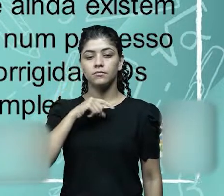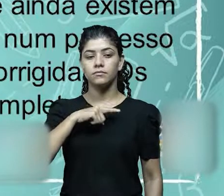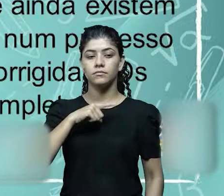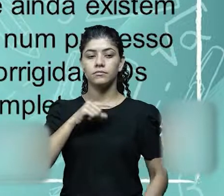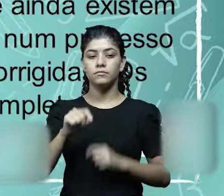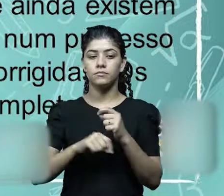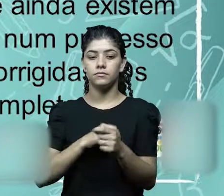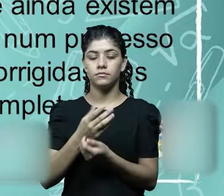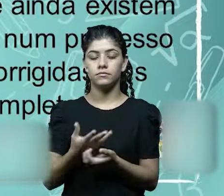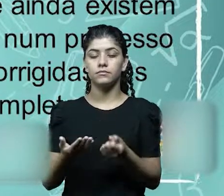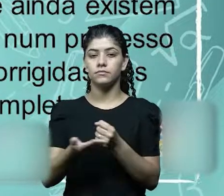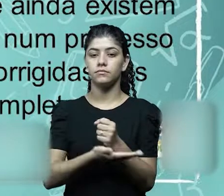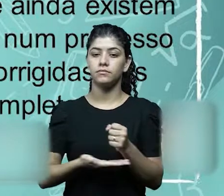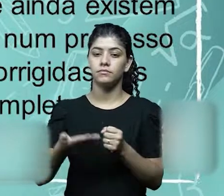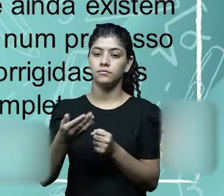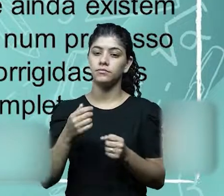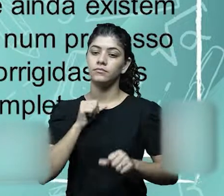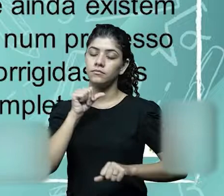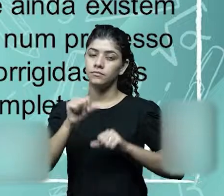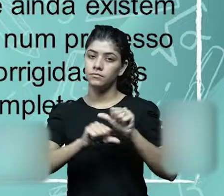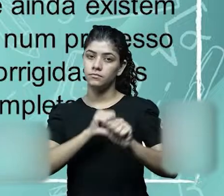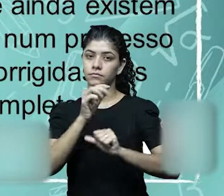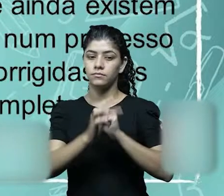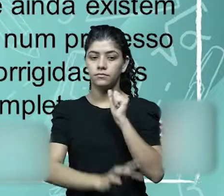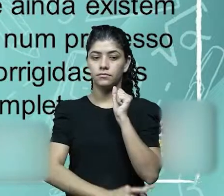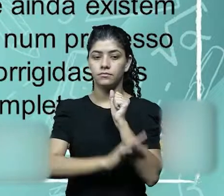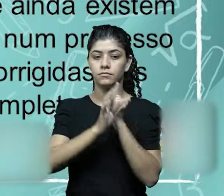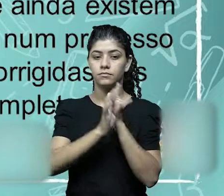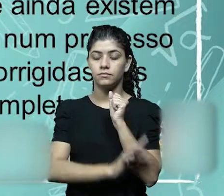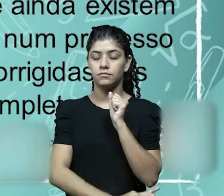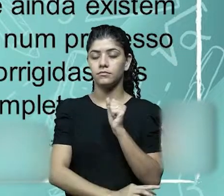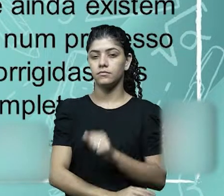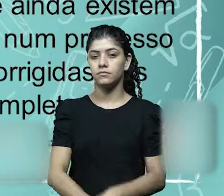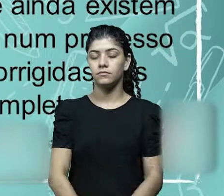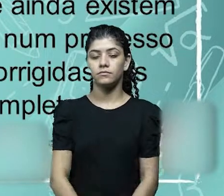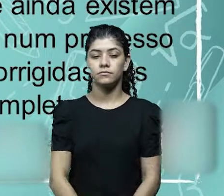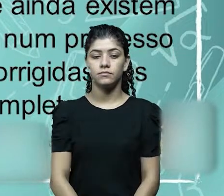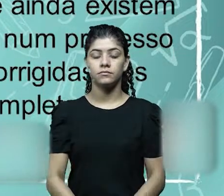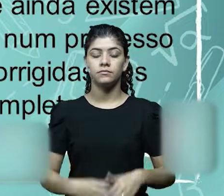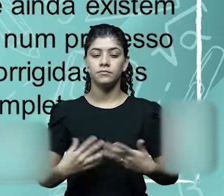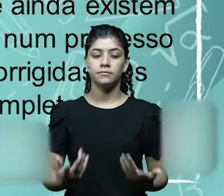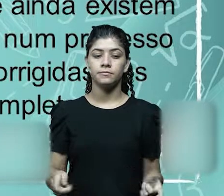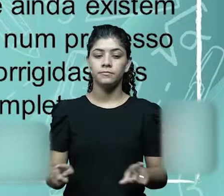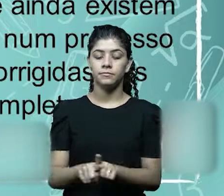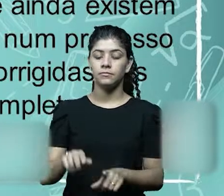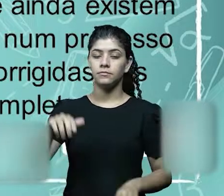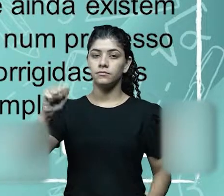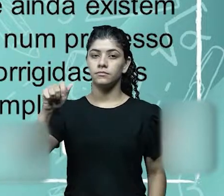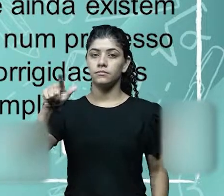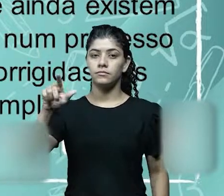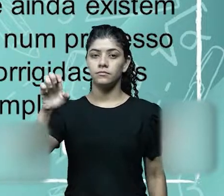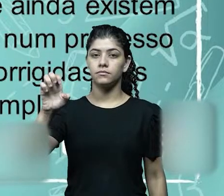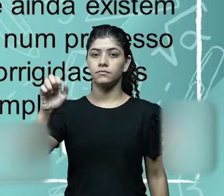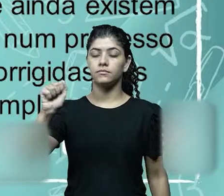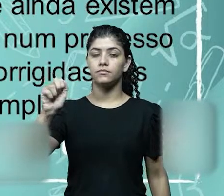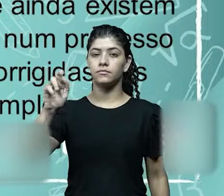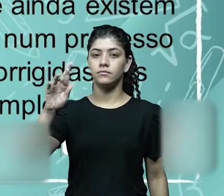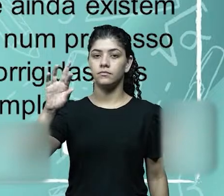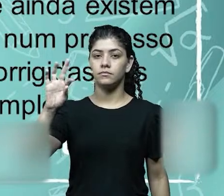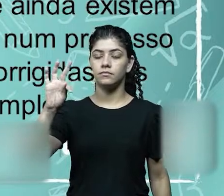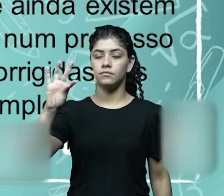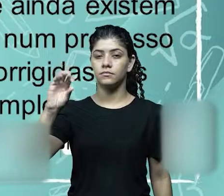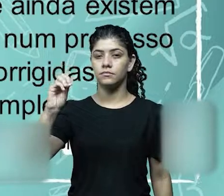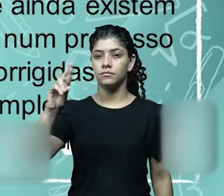têm sujeitos e mudanças de temperatura, pressão e umidade. Erros aleatórios ou